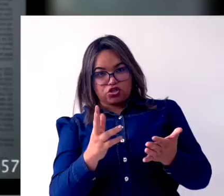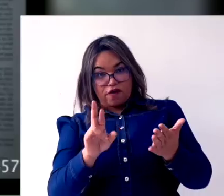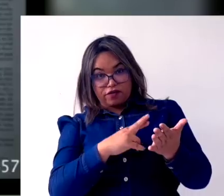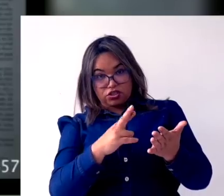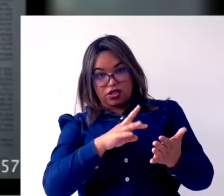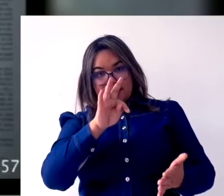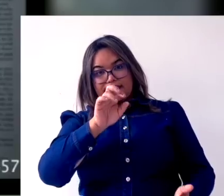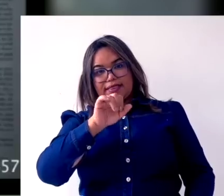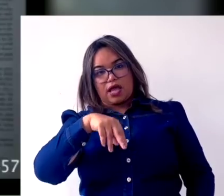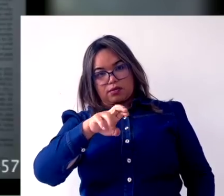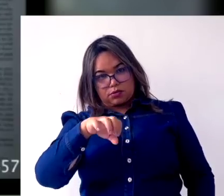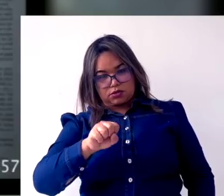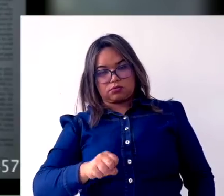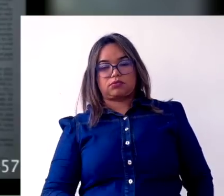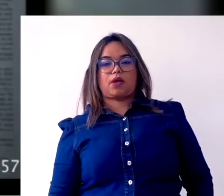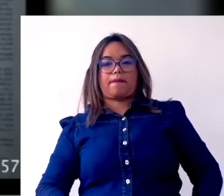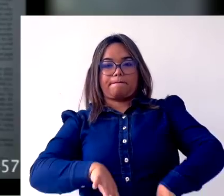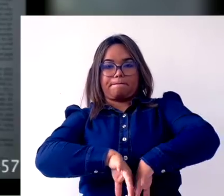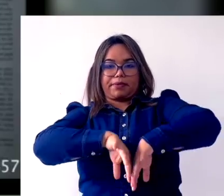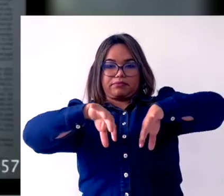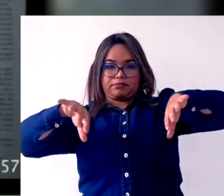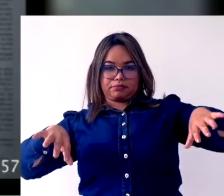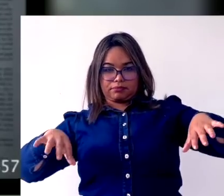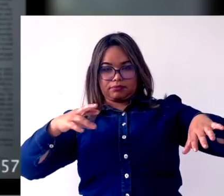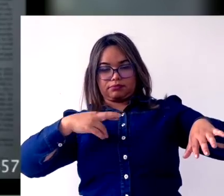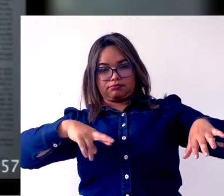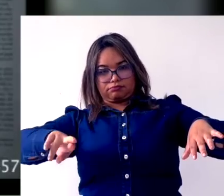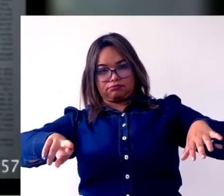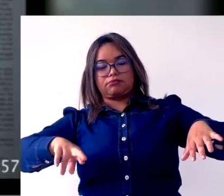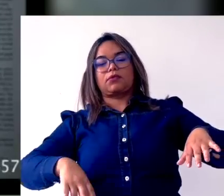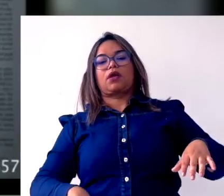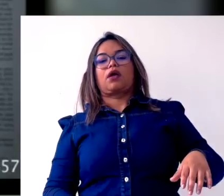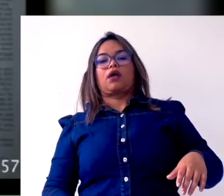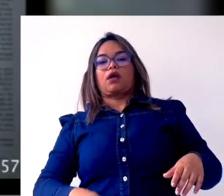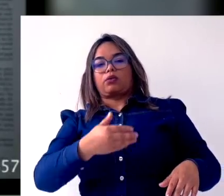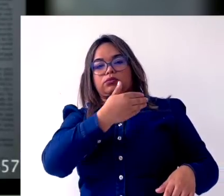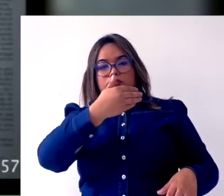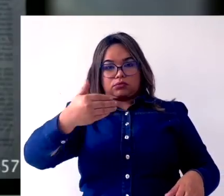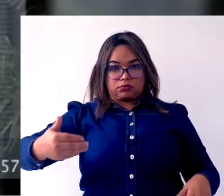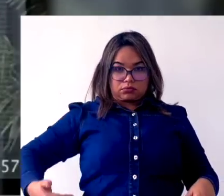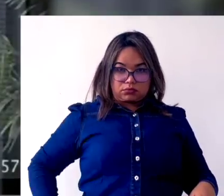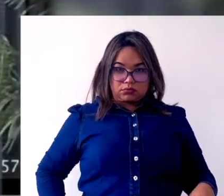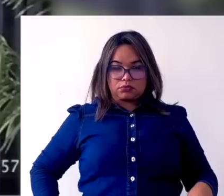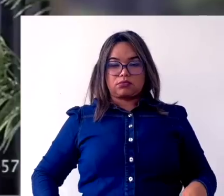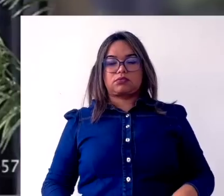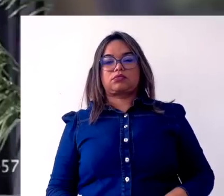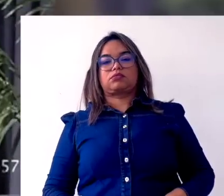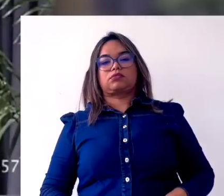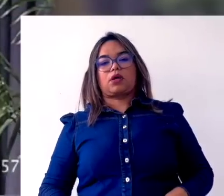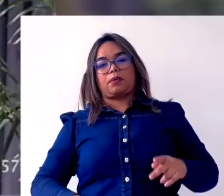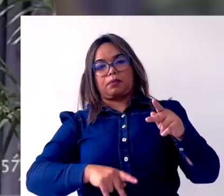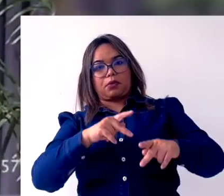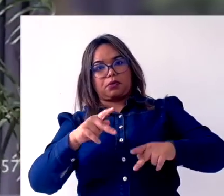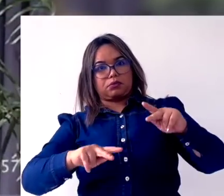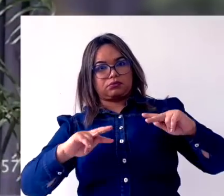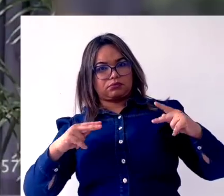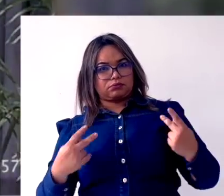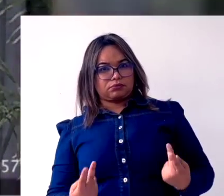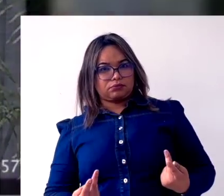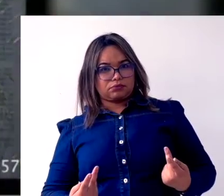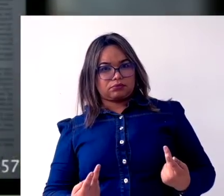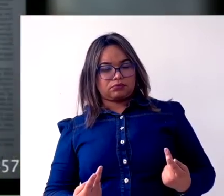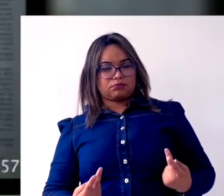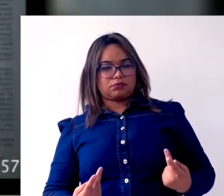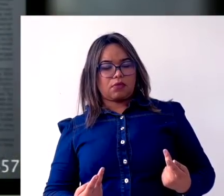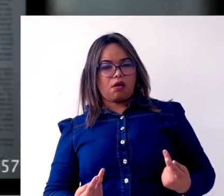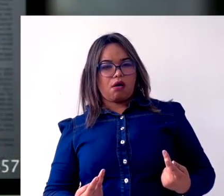o muro de separação entre a igreja e o Estado que foi erigido pelos humanistas seculares, alô, será que eles conseguem torcer